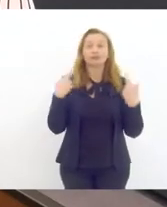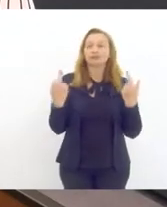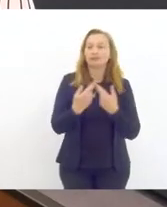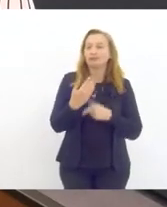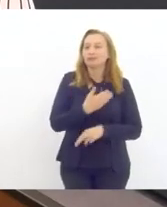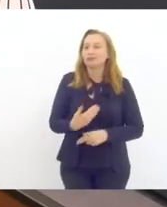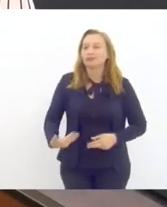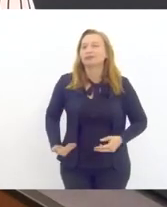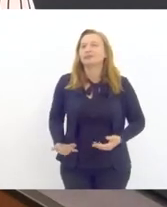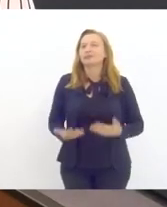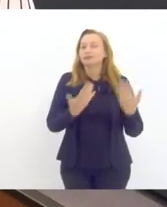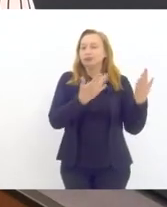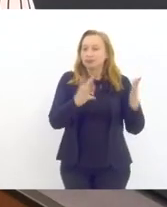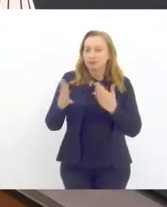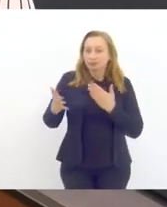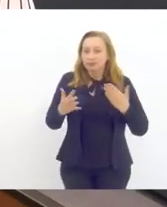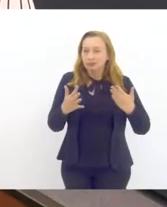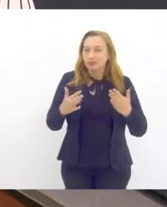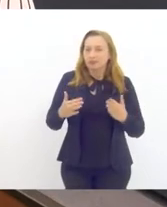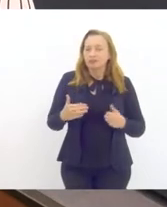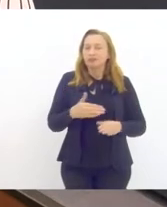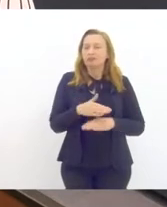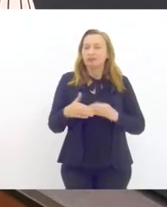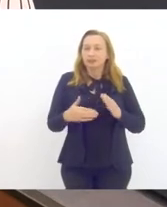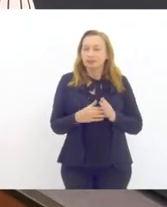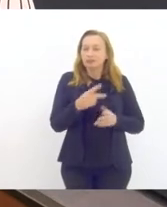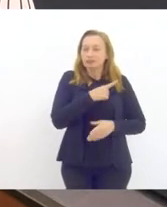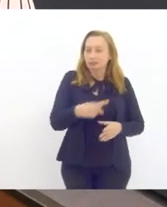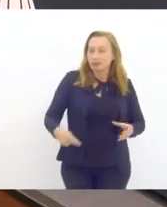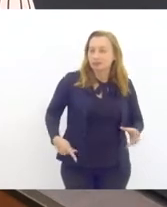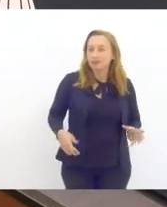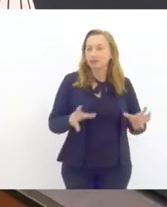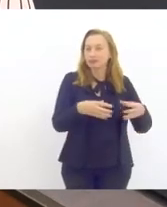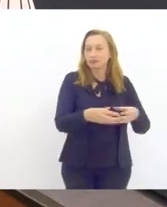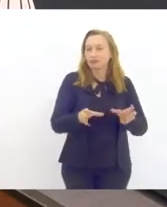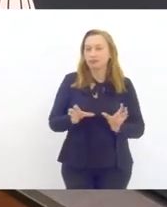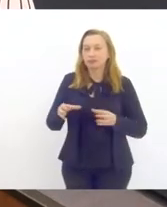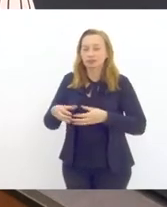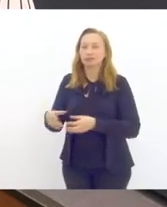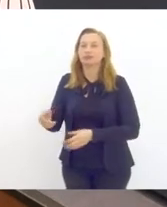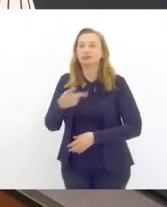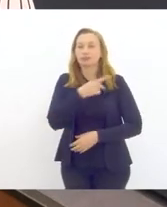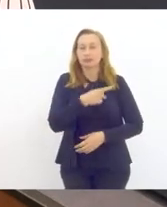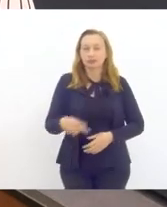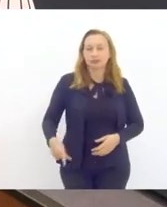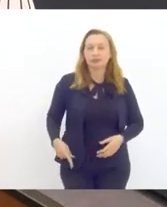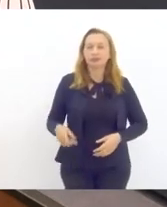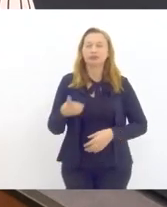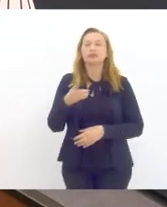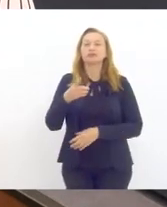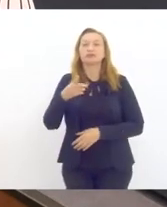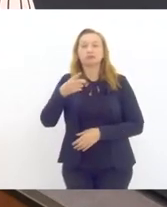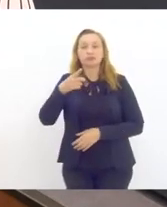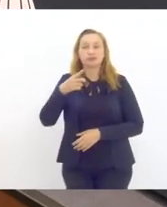pública. Saúdo os presidentes de comissão, o deputado Flávio Serafini, deputado Luiz Paulo, saúdo o deputado Valdec